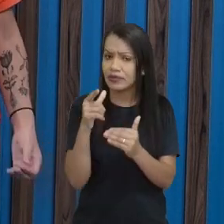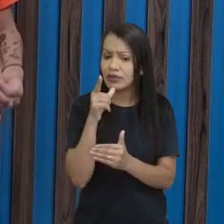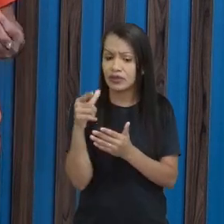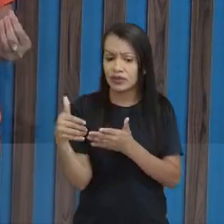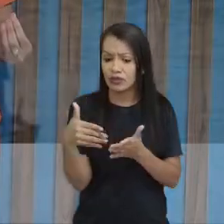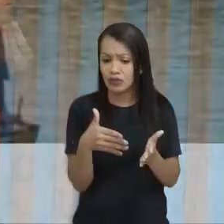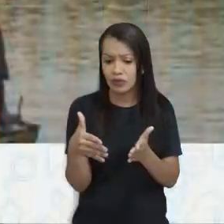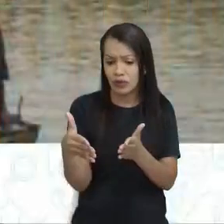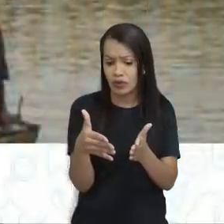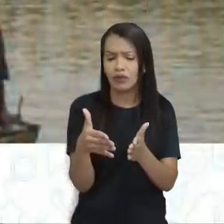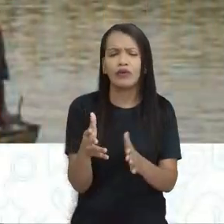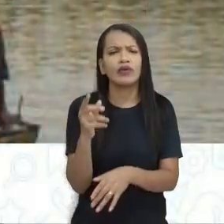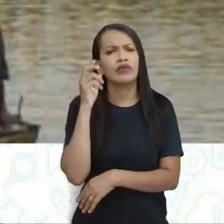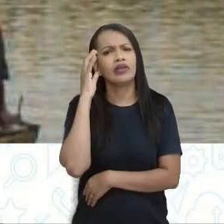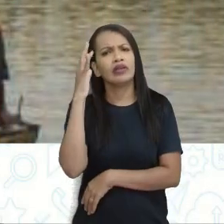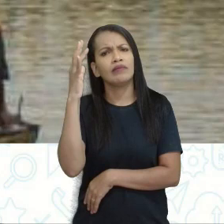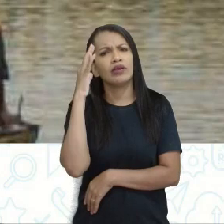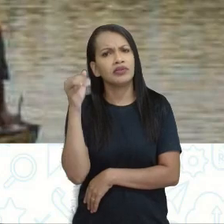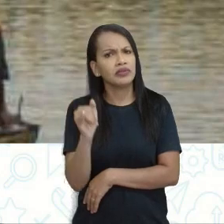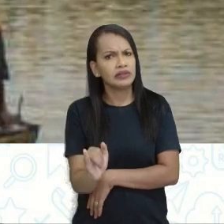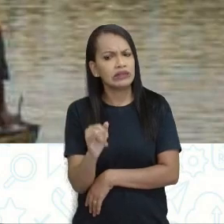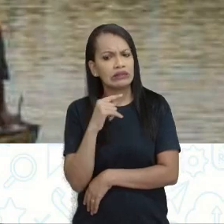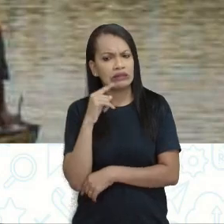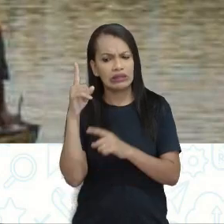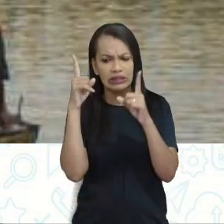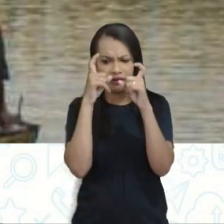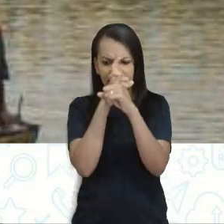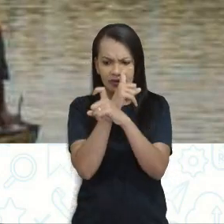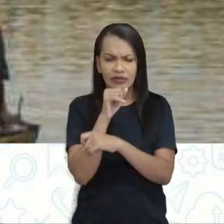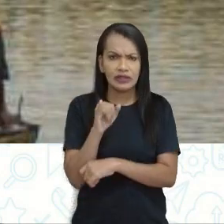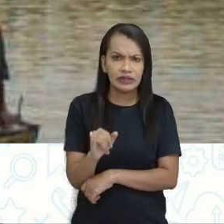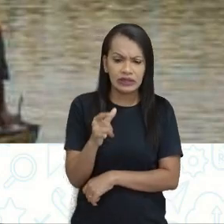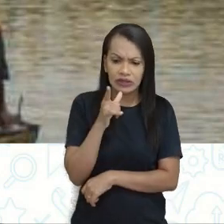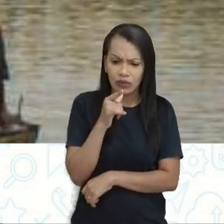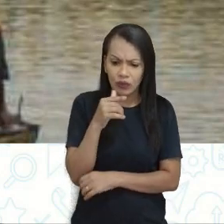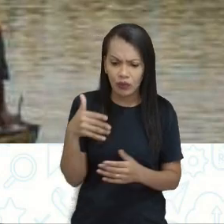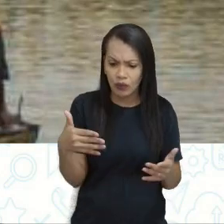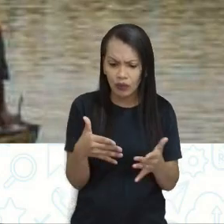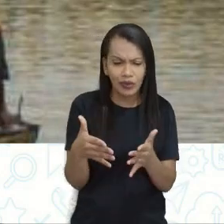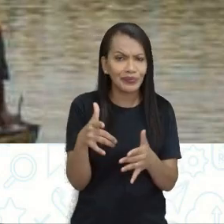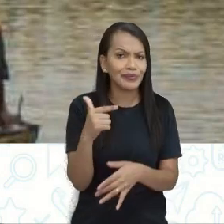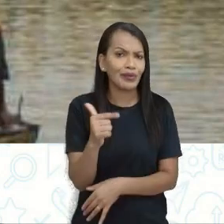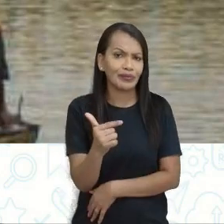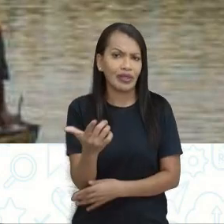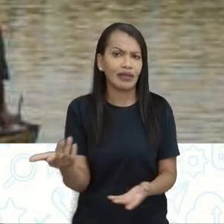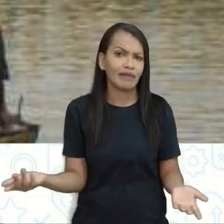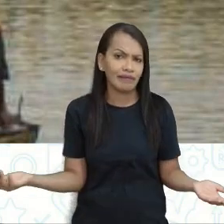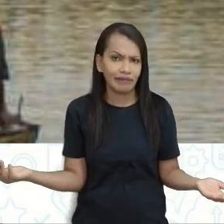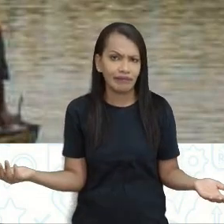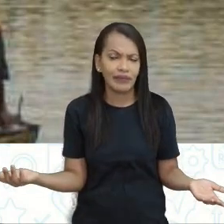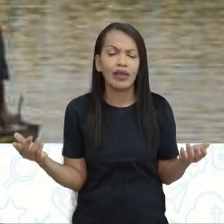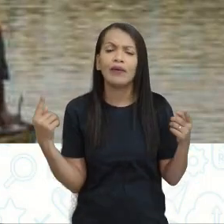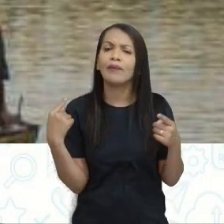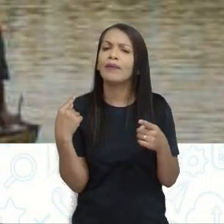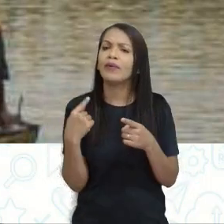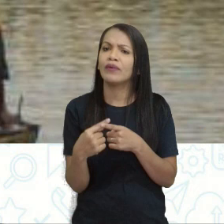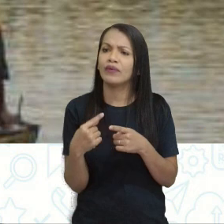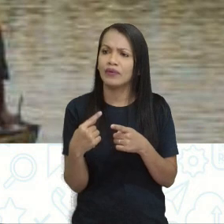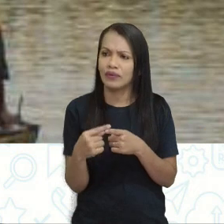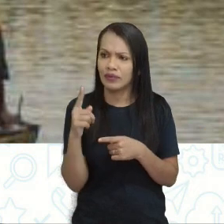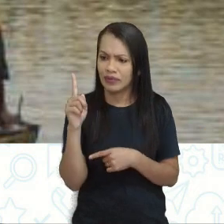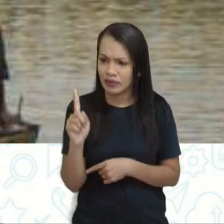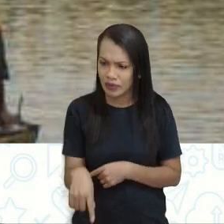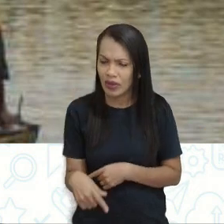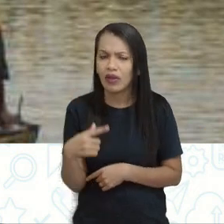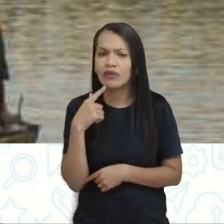né? Imagina quanto ia ser difícil se esse rio não existisse atravessando a nossa cidade, porque isso aí foi